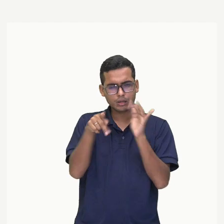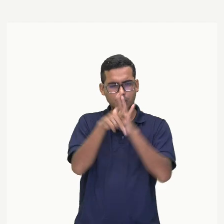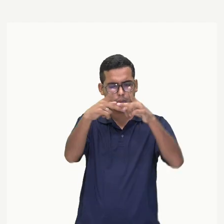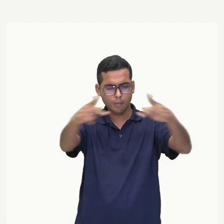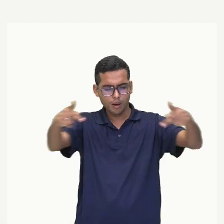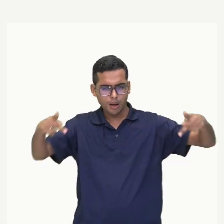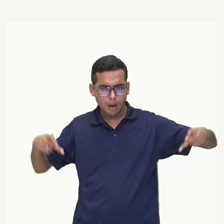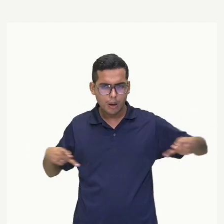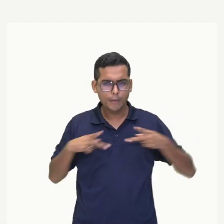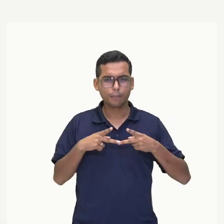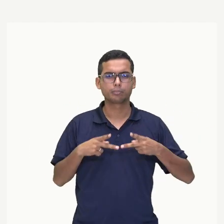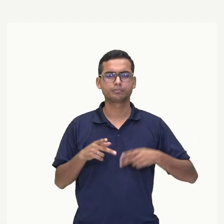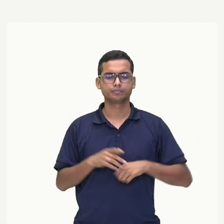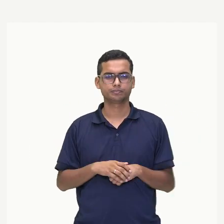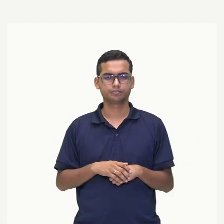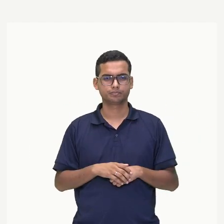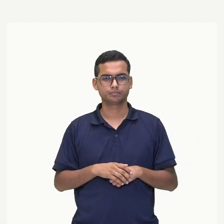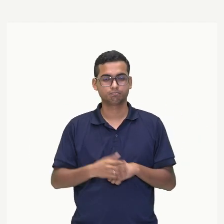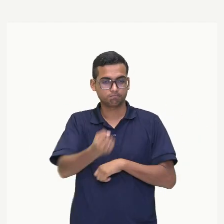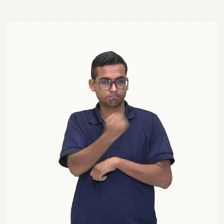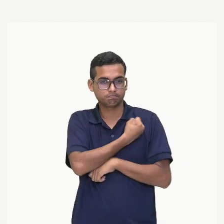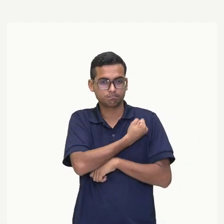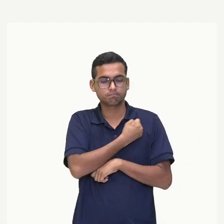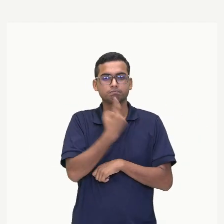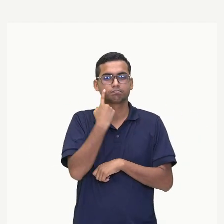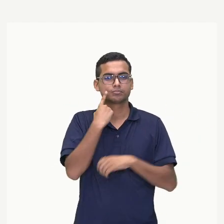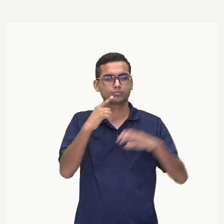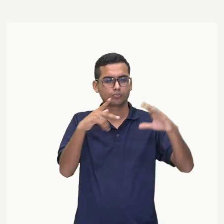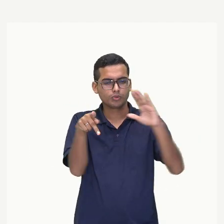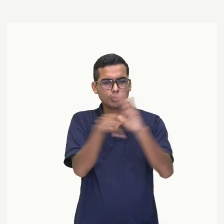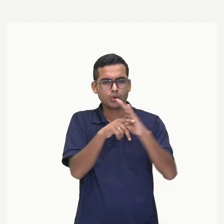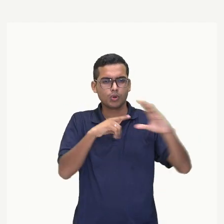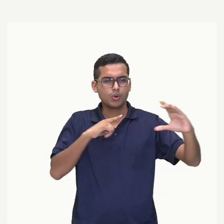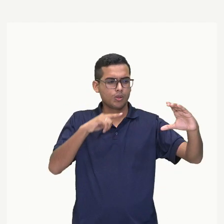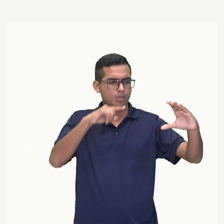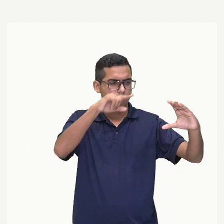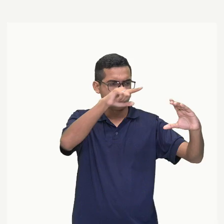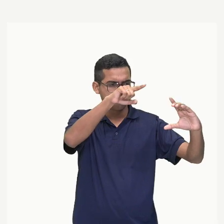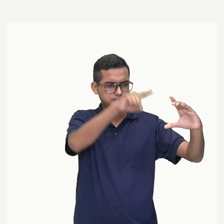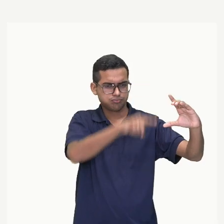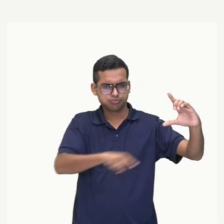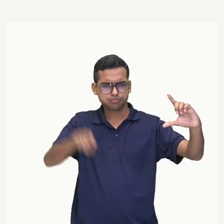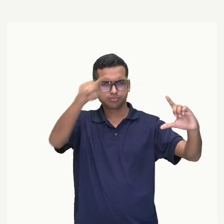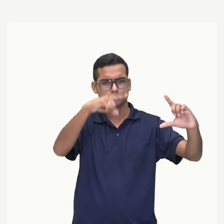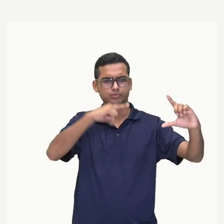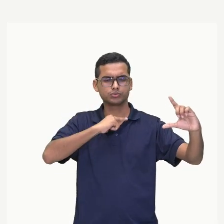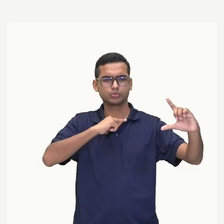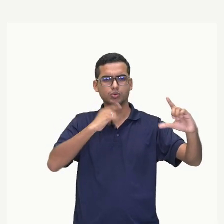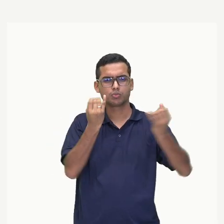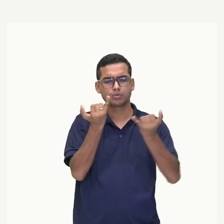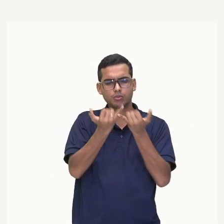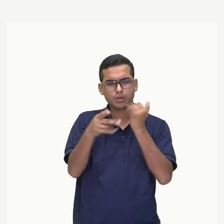Então, cada numeração corresponde à pontuação dessa fatia. Se você acertar,